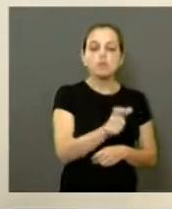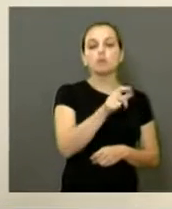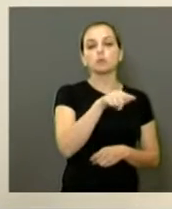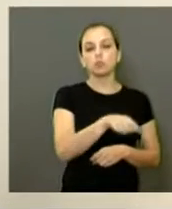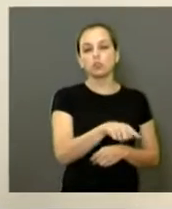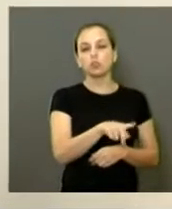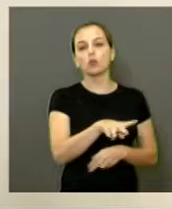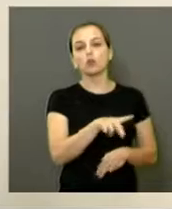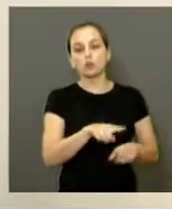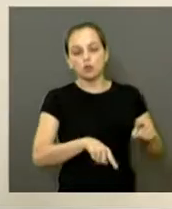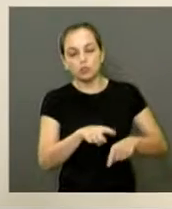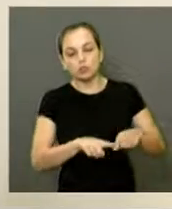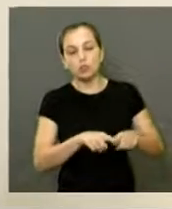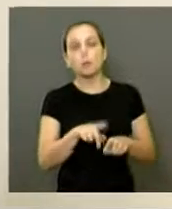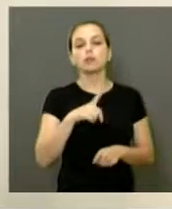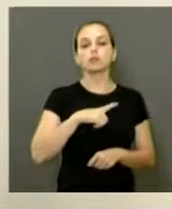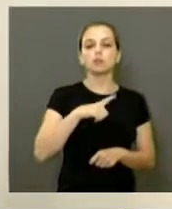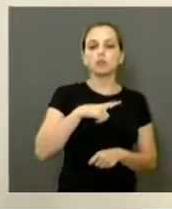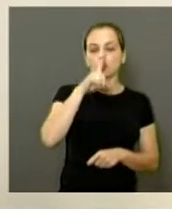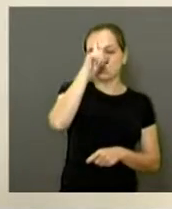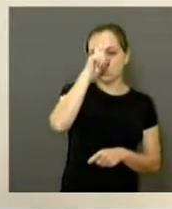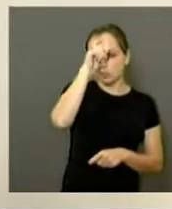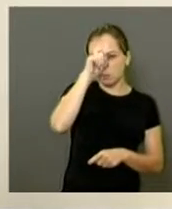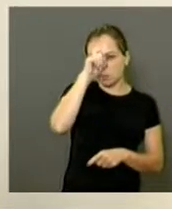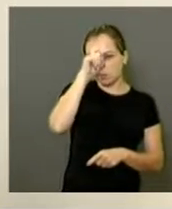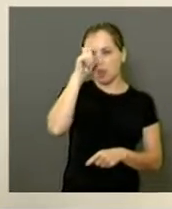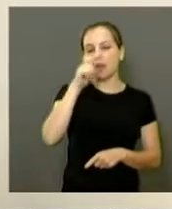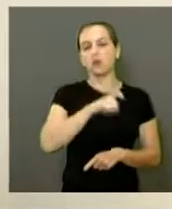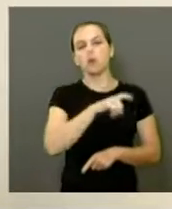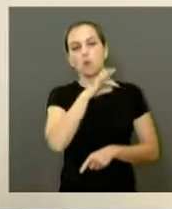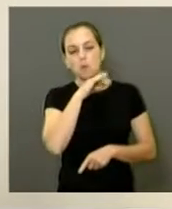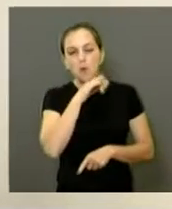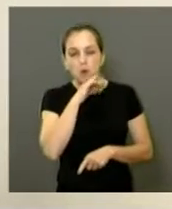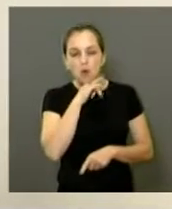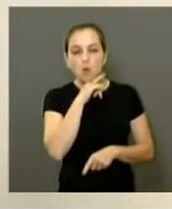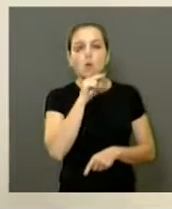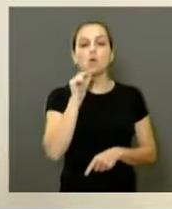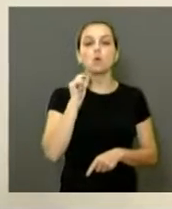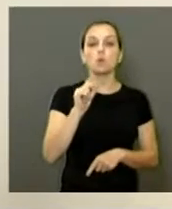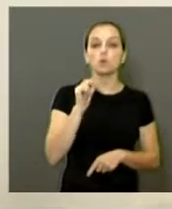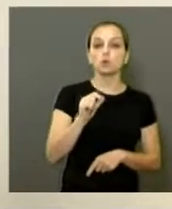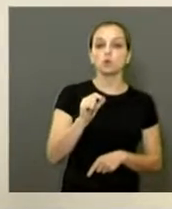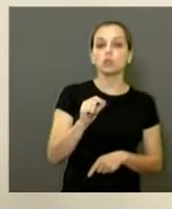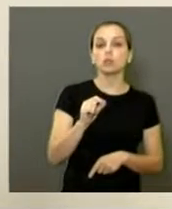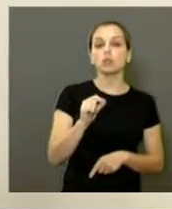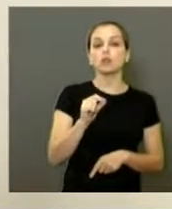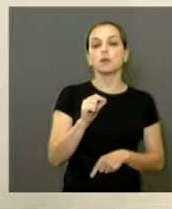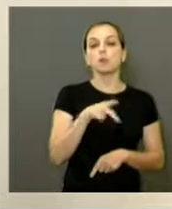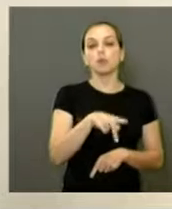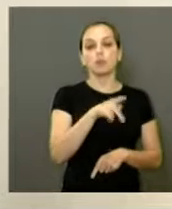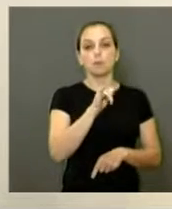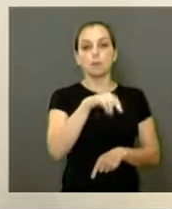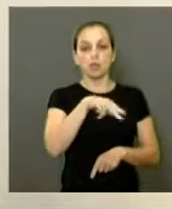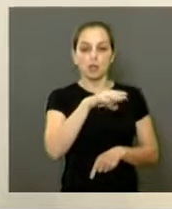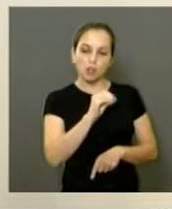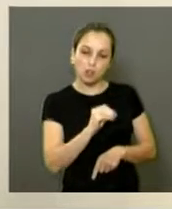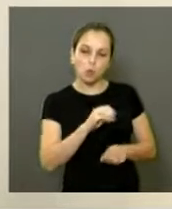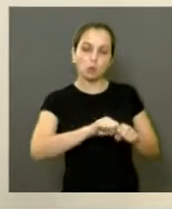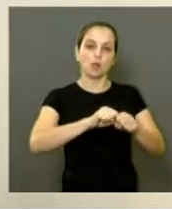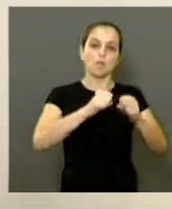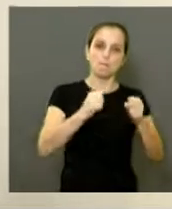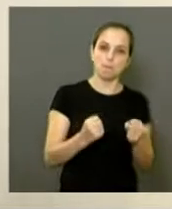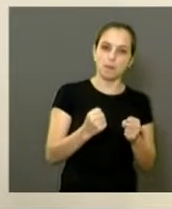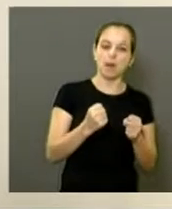a enferrujada como foi dito por alguns pacientes opine a quebrar dentro da perna como foi dito para